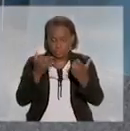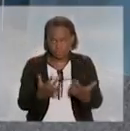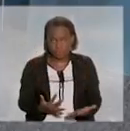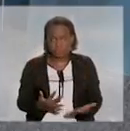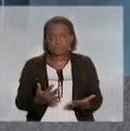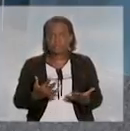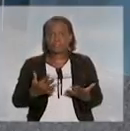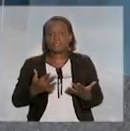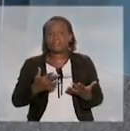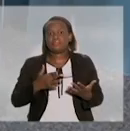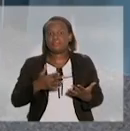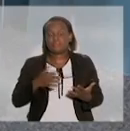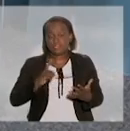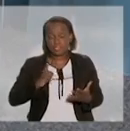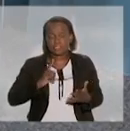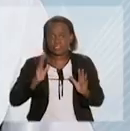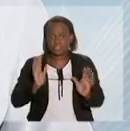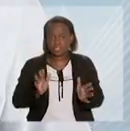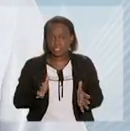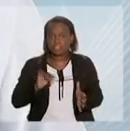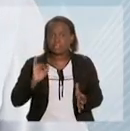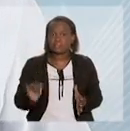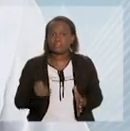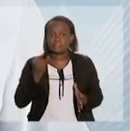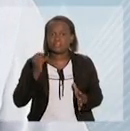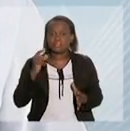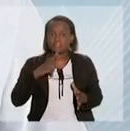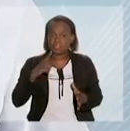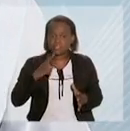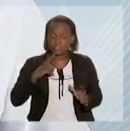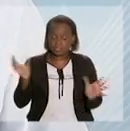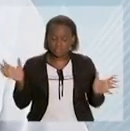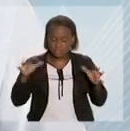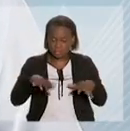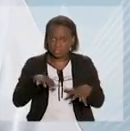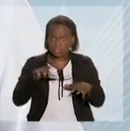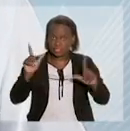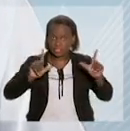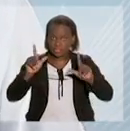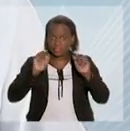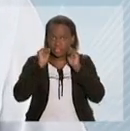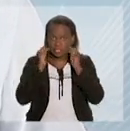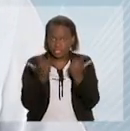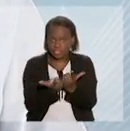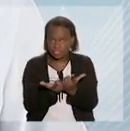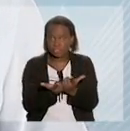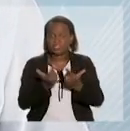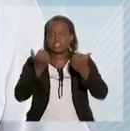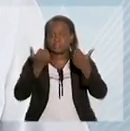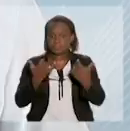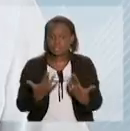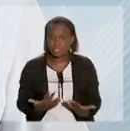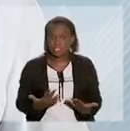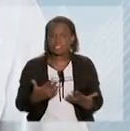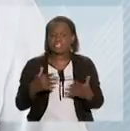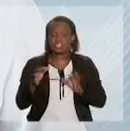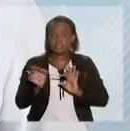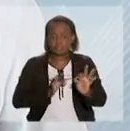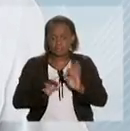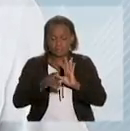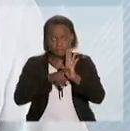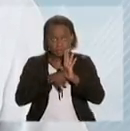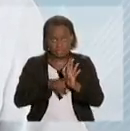o que o Renato colocou, nós já tivemos a oportunidade de estarmos aqui até no TV Alerj e contarmos